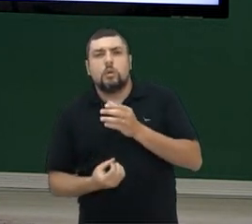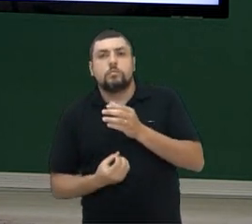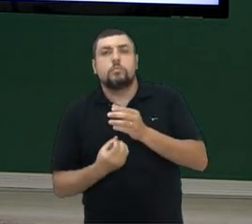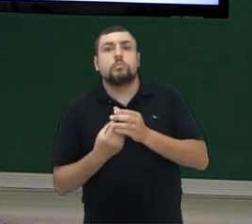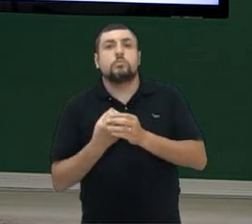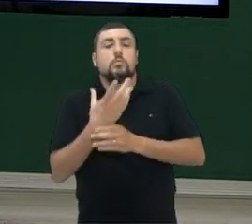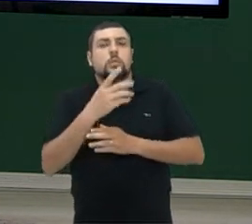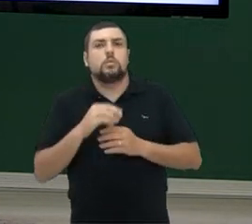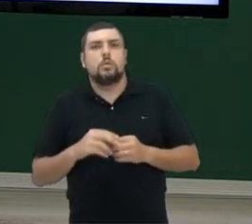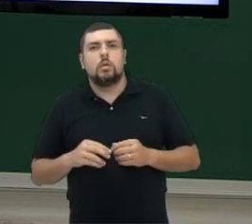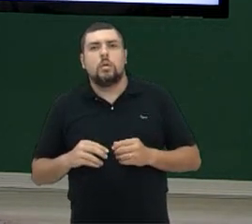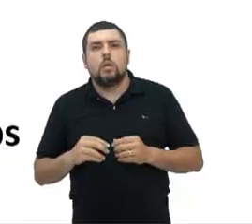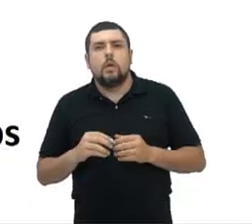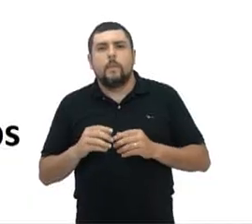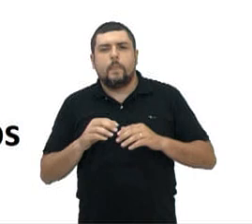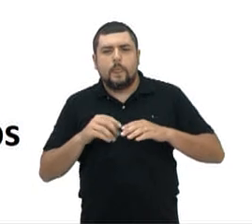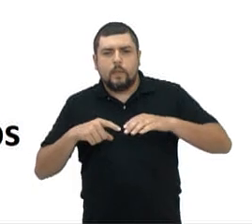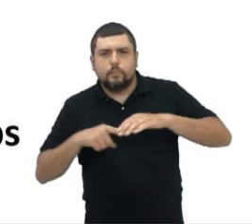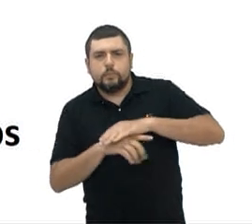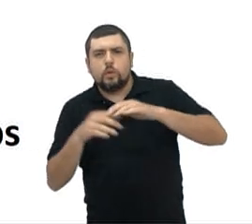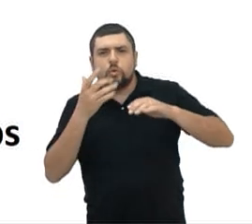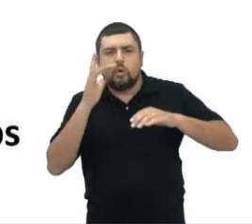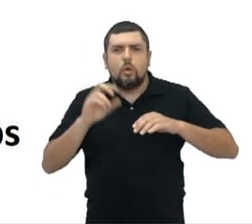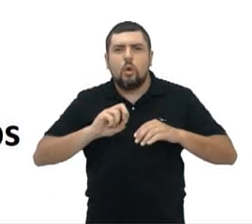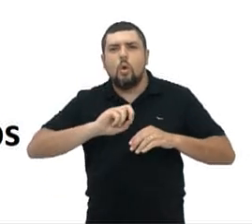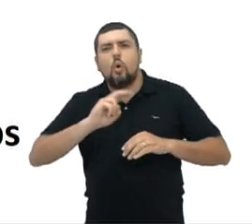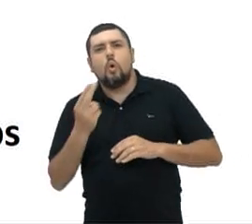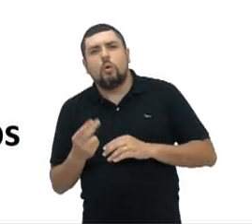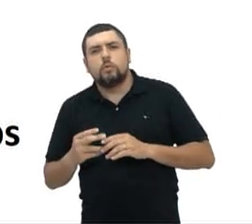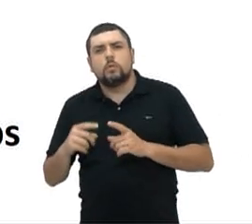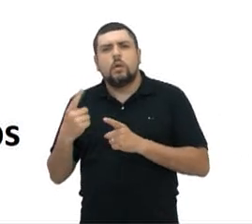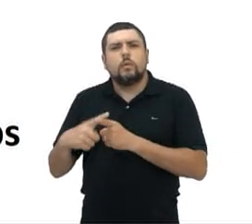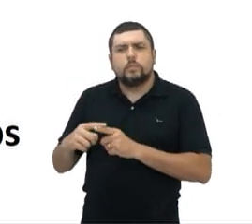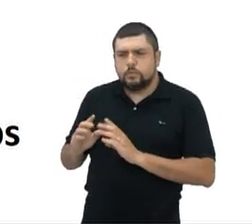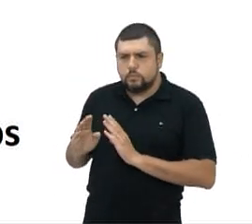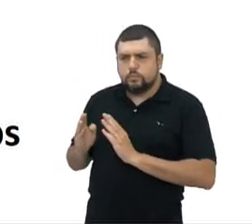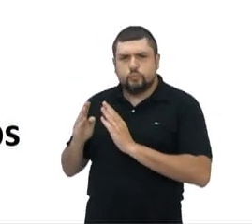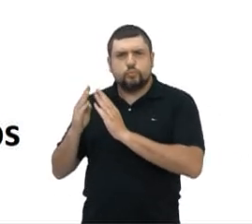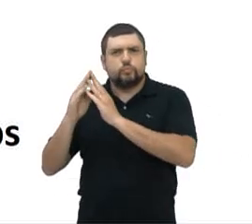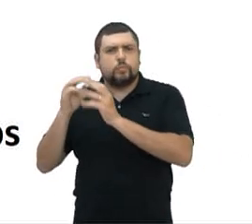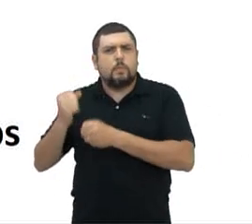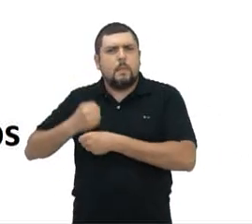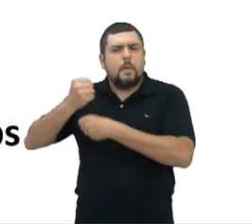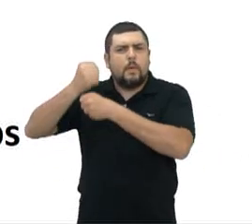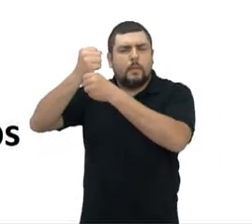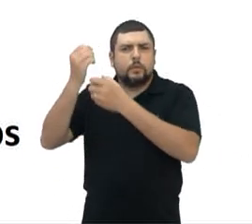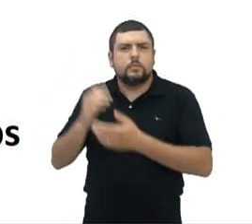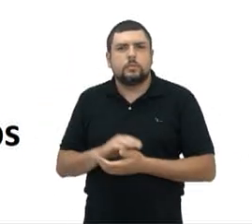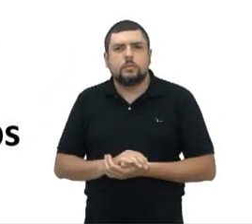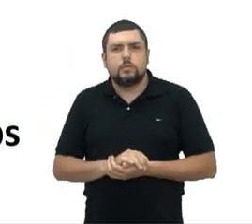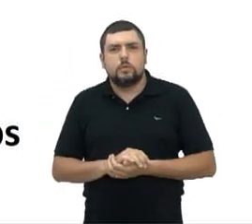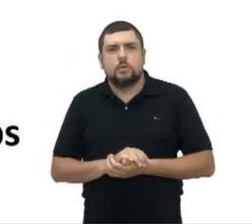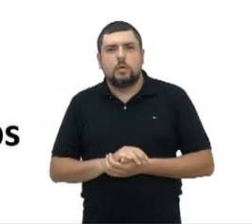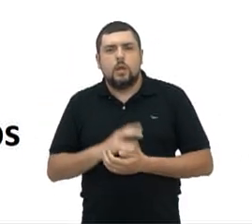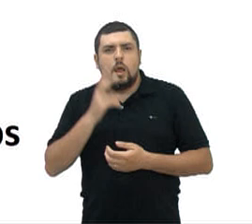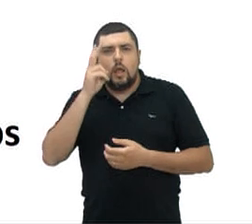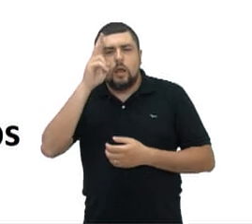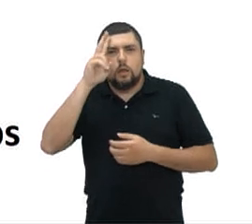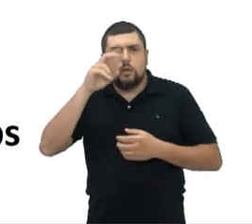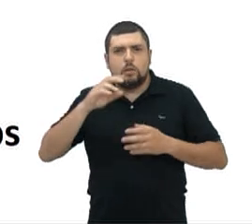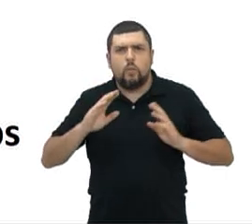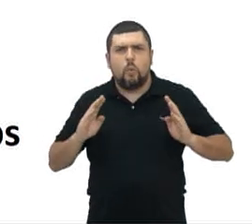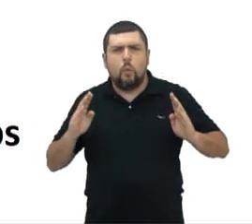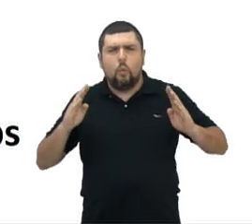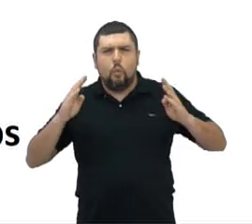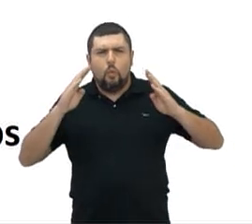sua pirâmide era uma das maiores do reino Kush, semelhante à pirâmide... Vocês lembram da pirâmide de Quéops? Nós estamos na pirâmide Khufu, quase